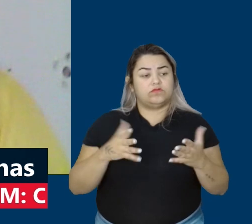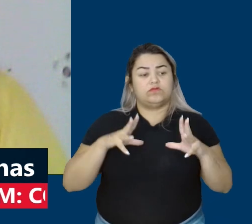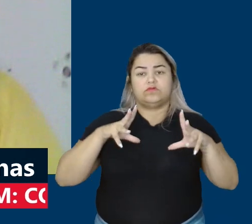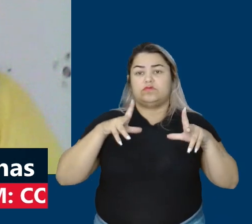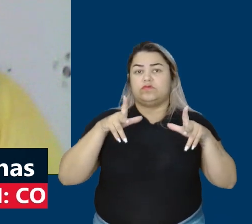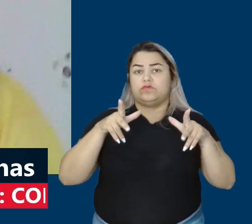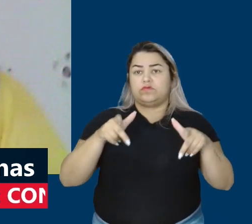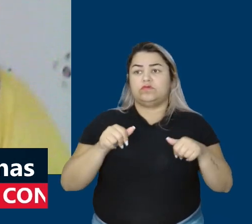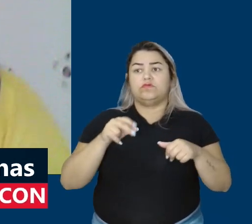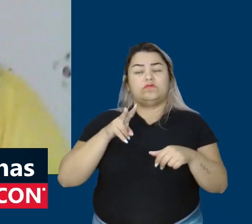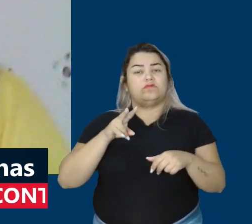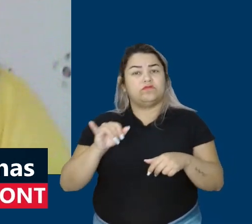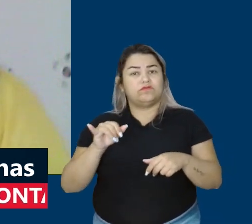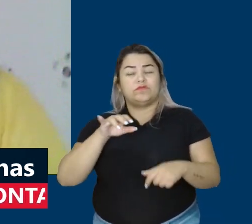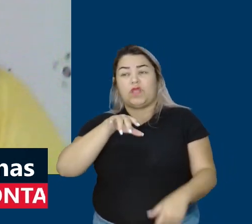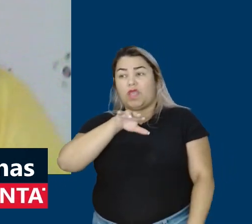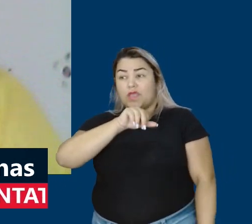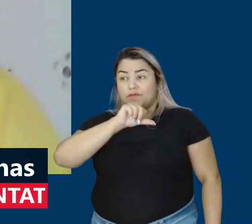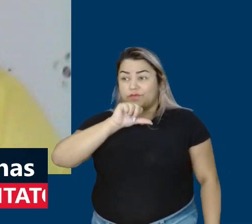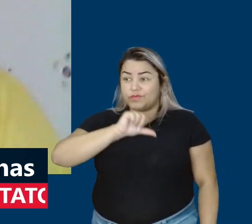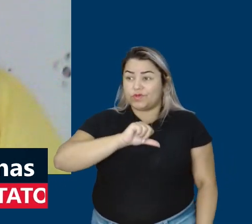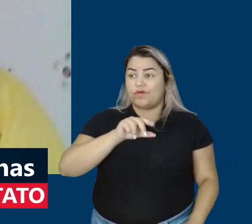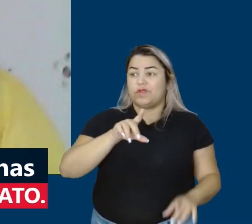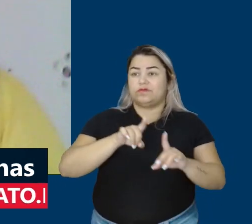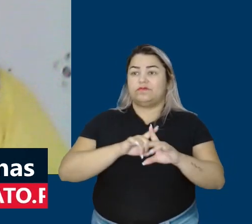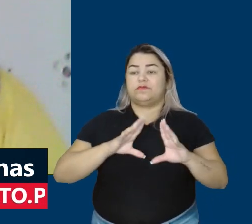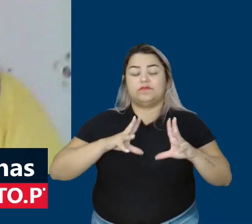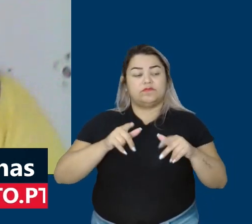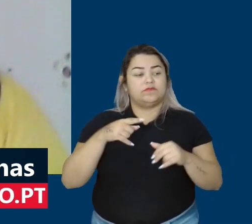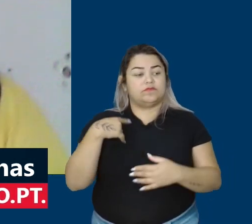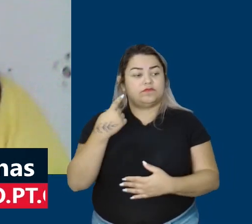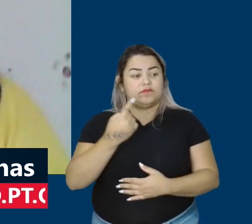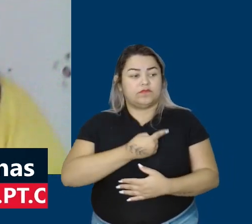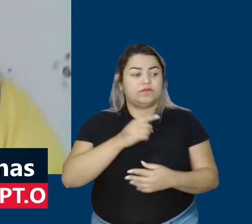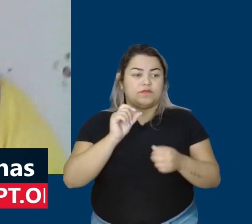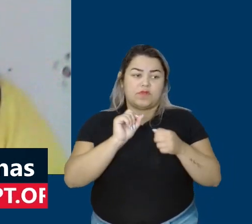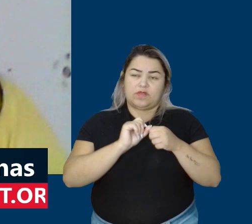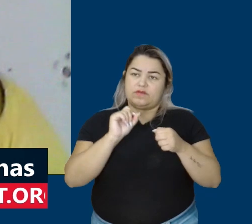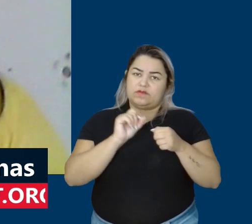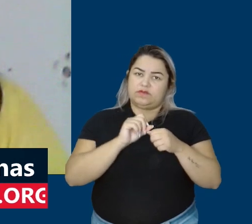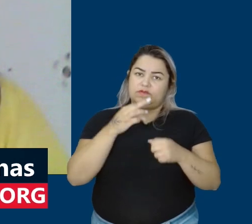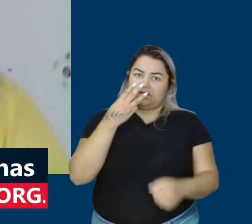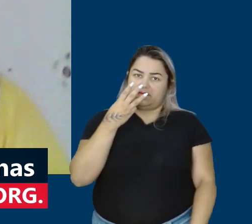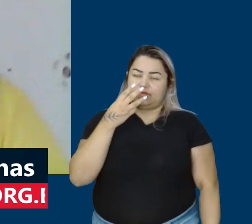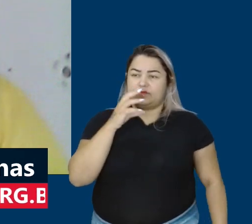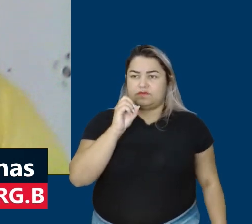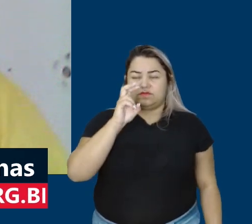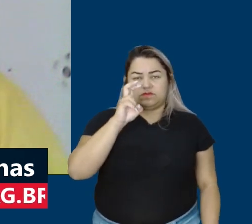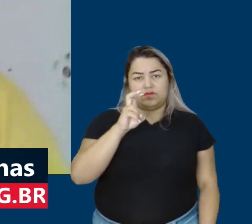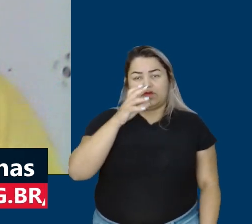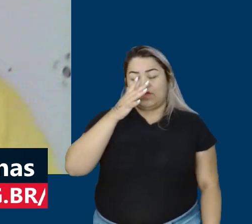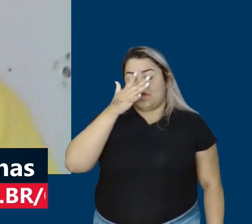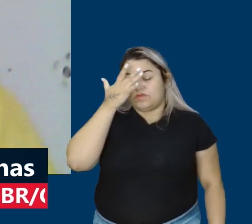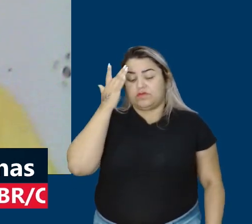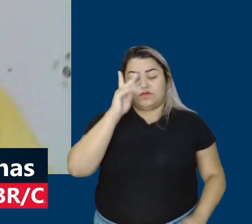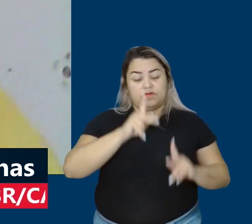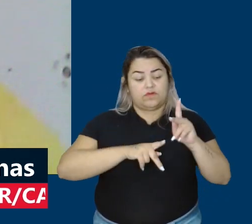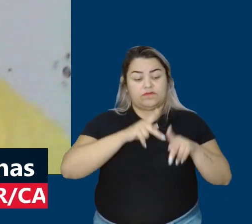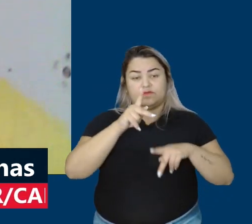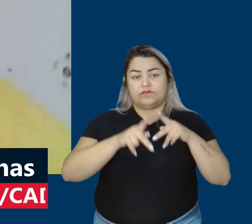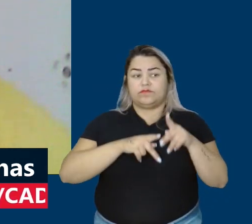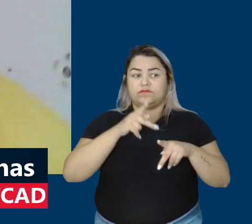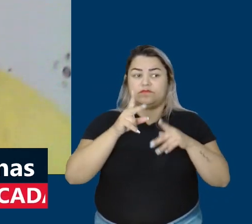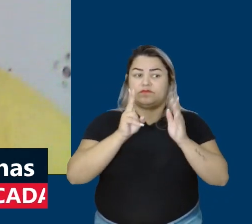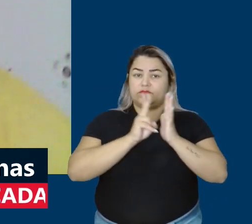se potencializar. Então, nós não estamos falando só de 305 povos indígenas, a gente não está falando